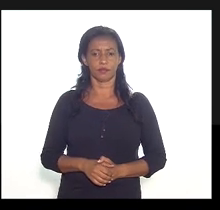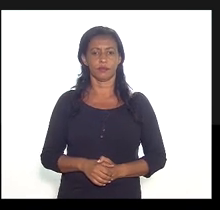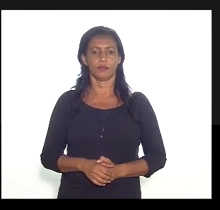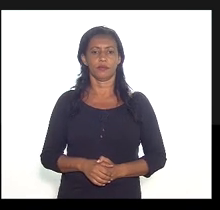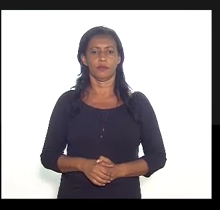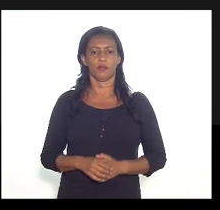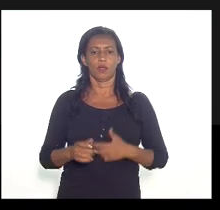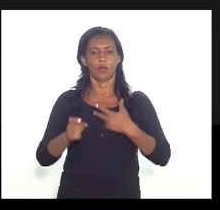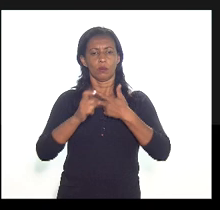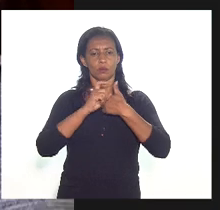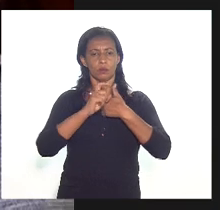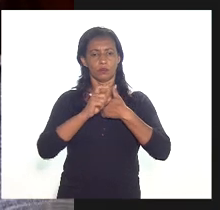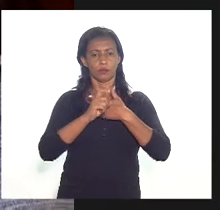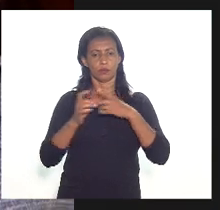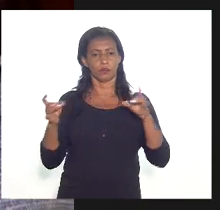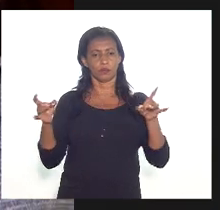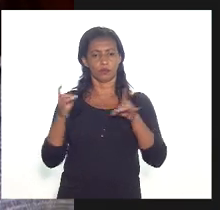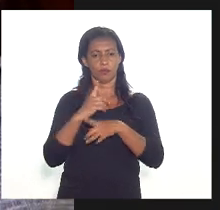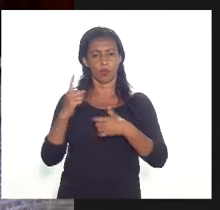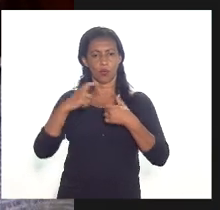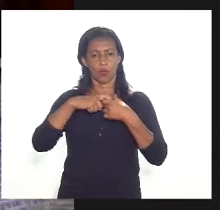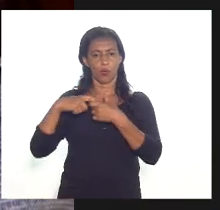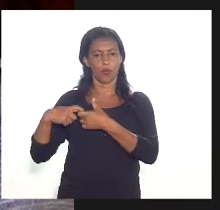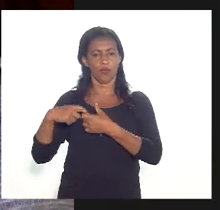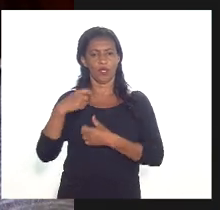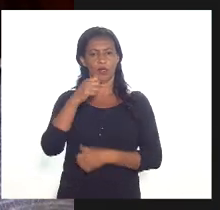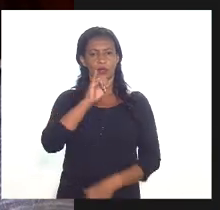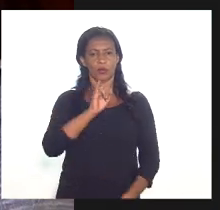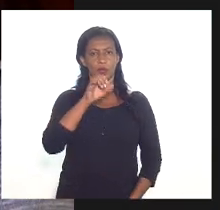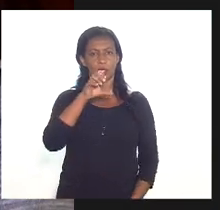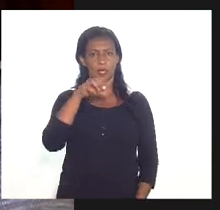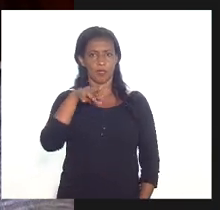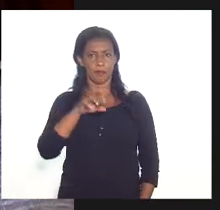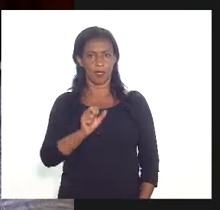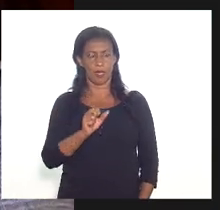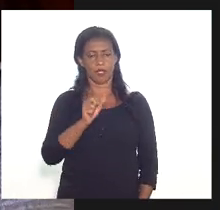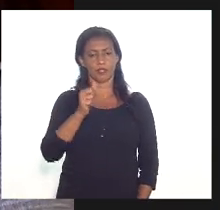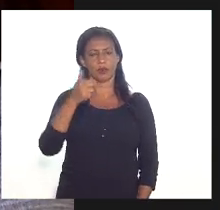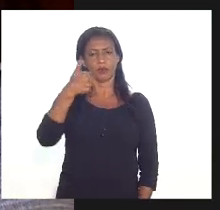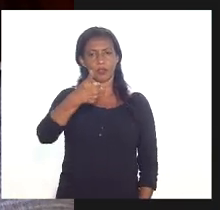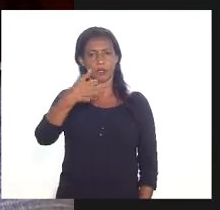Fica o Poder Executivo em cumprimento aos convênios ICMS número 27 de 2006 e número